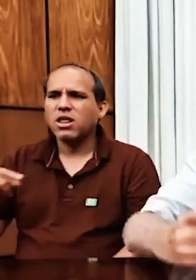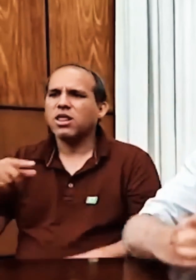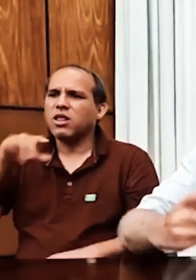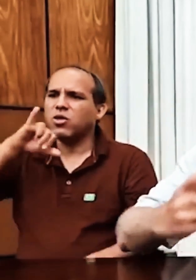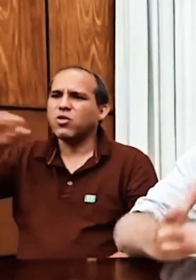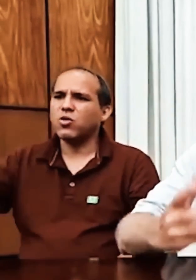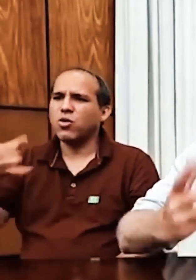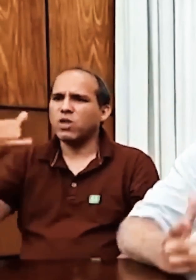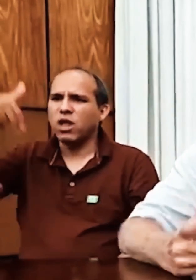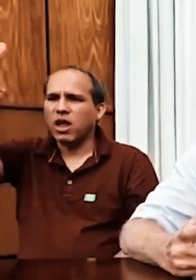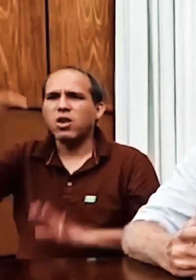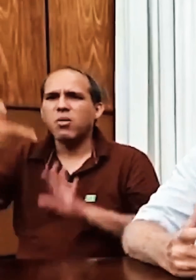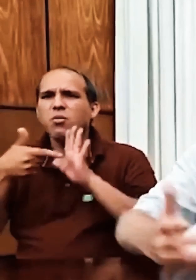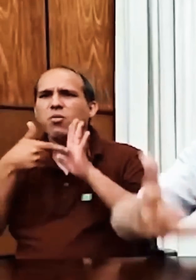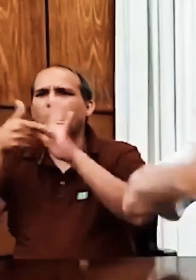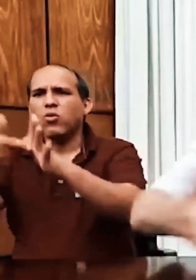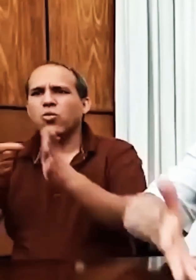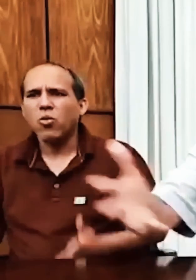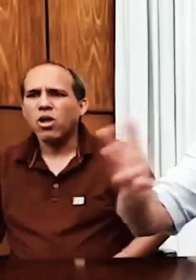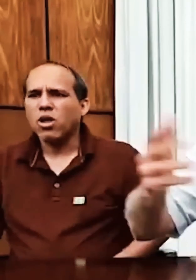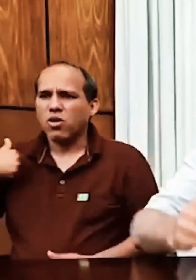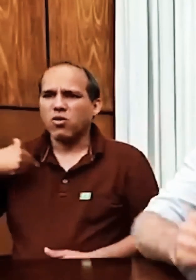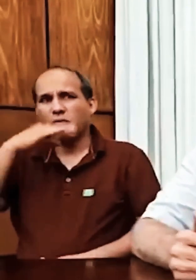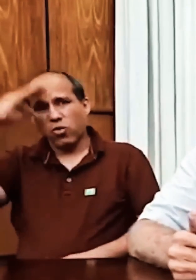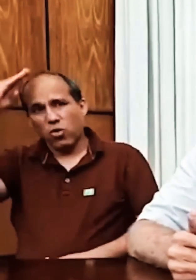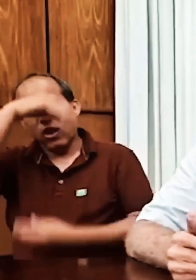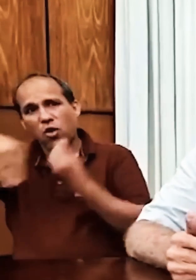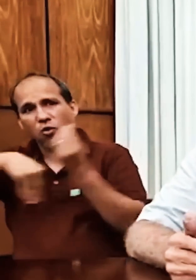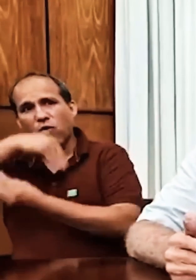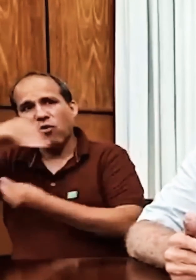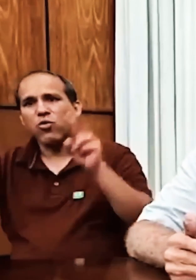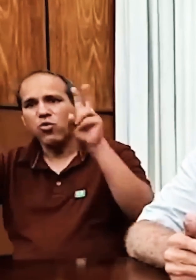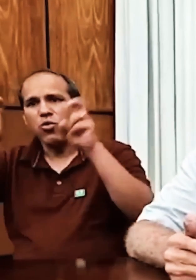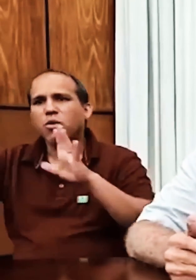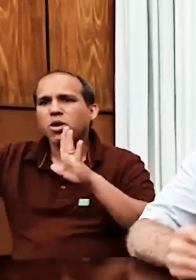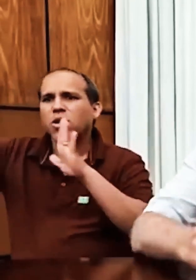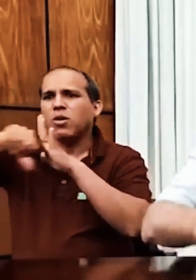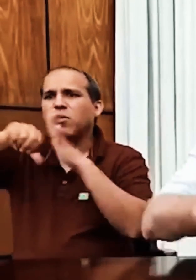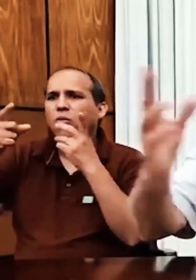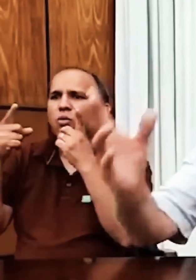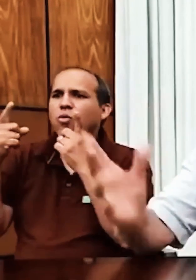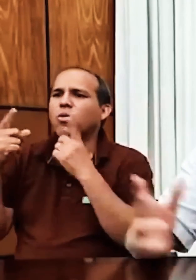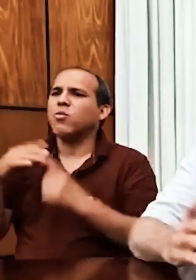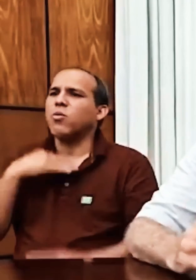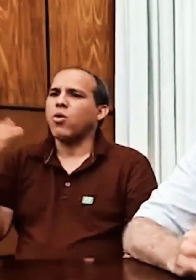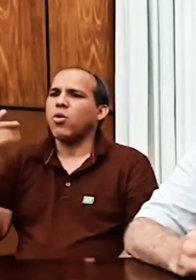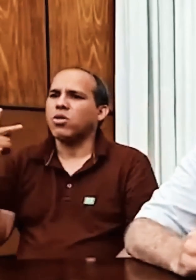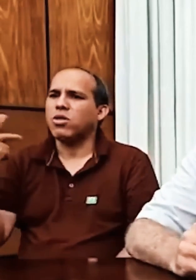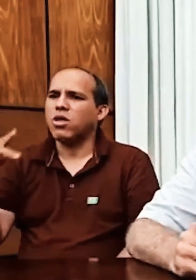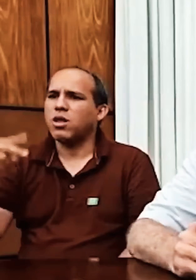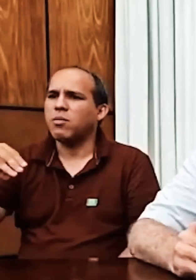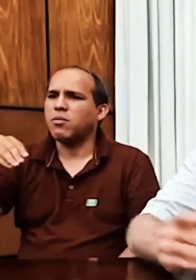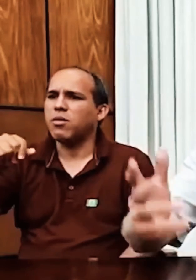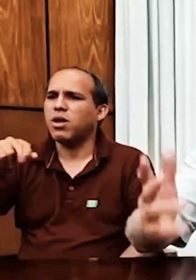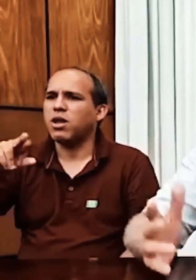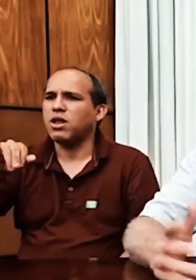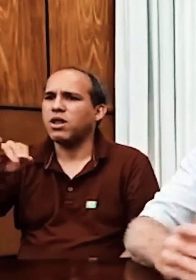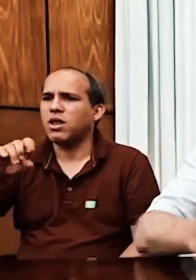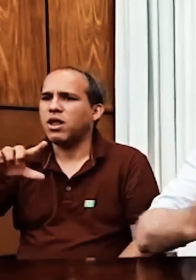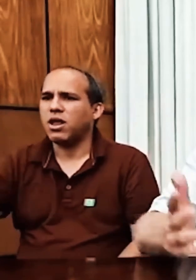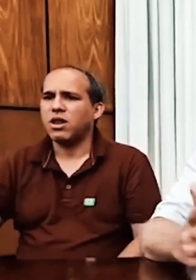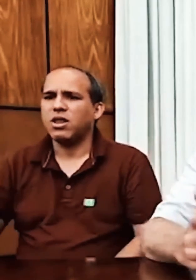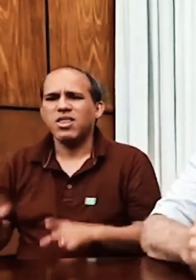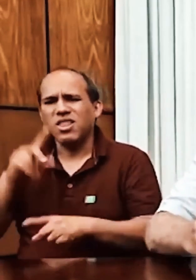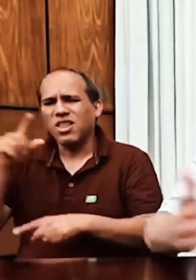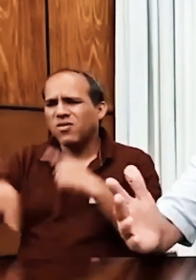É assim que vive o PT. Como falou agora, repito, há poucos dias. Vai botar o ministro Collor, o ex-presidente